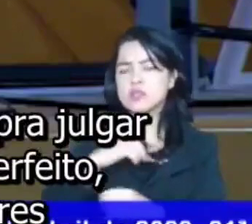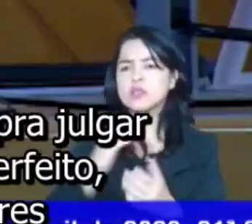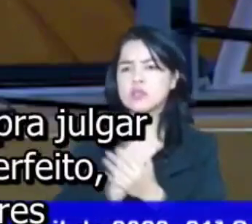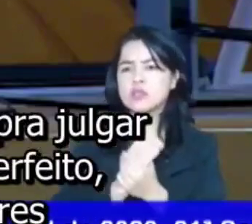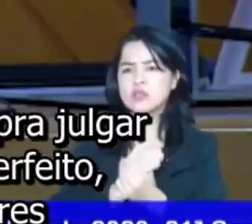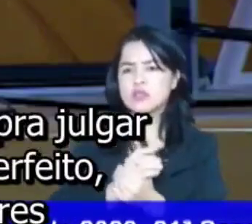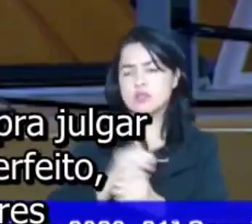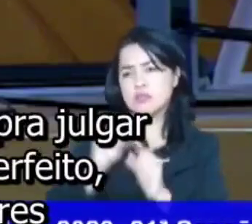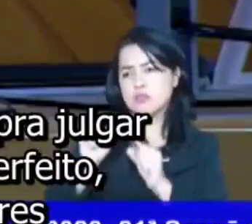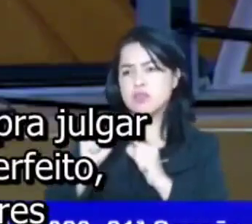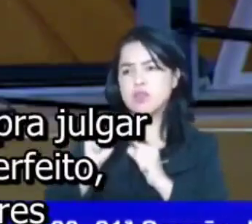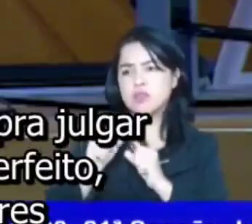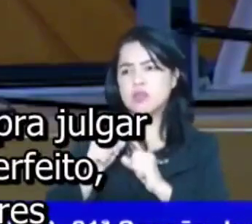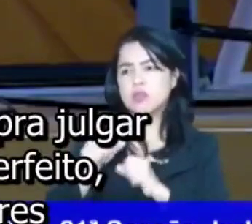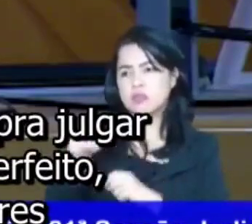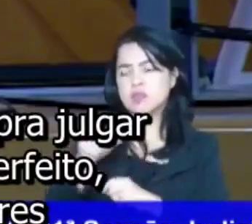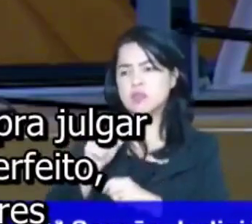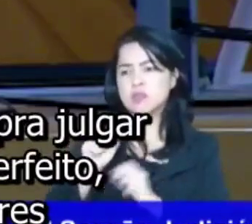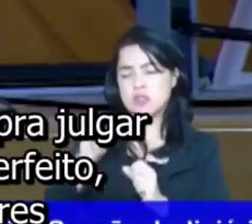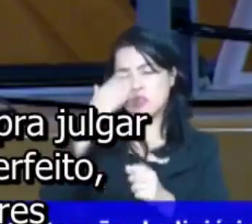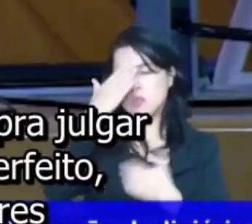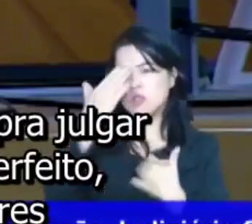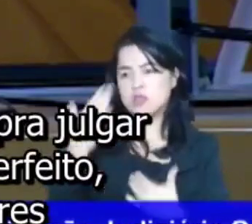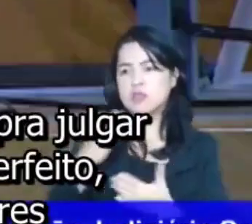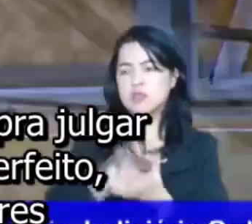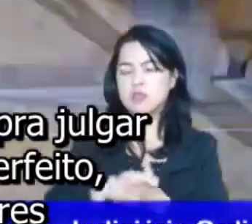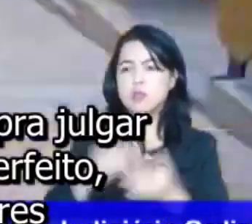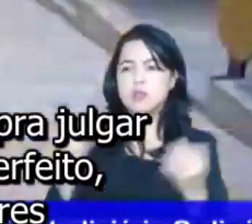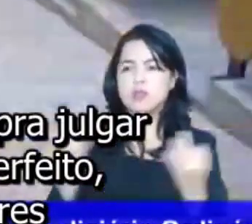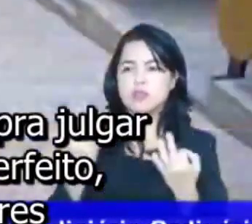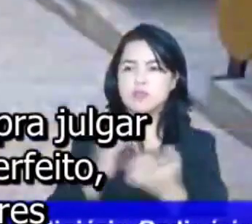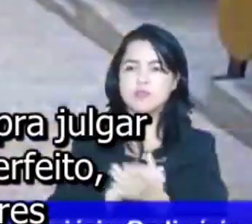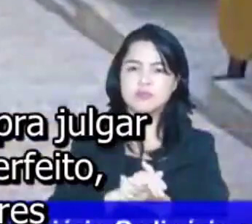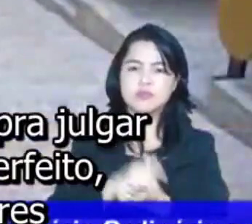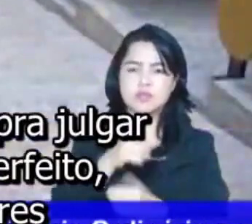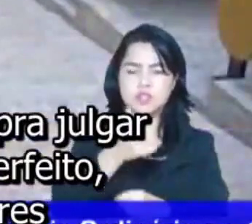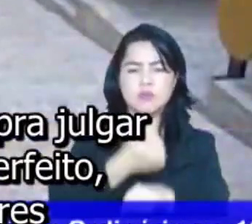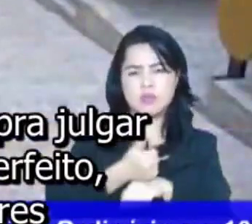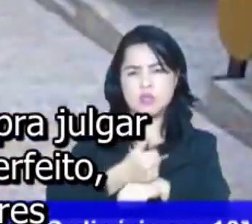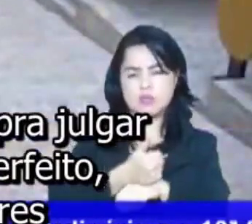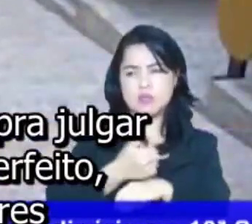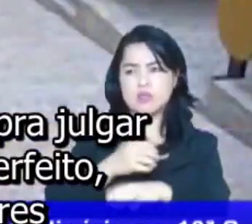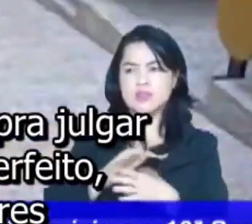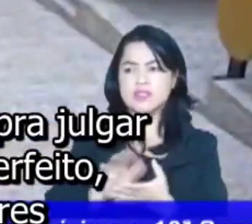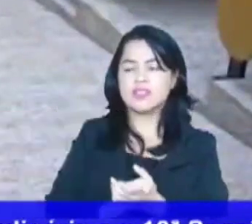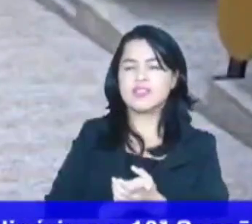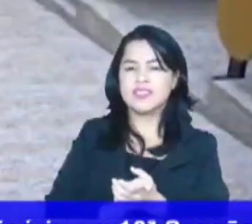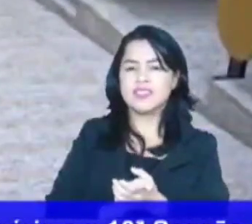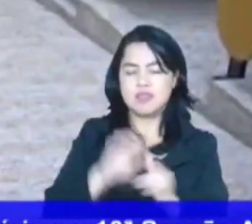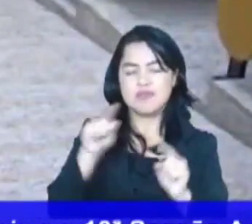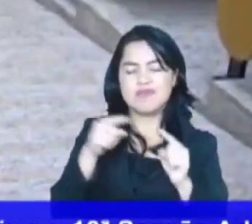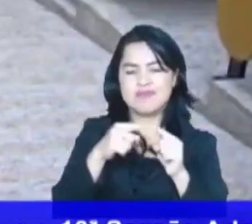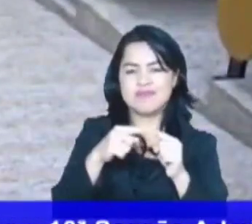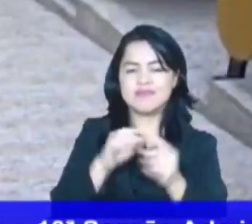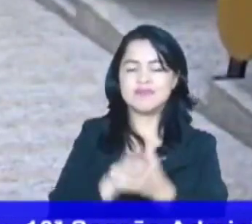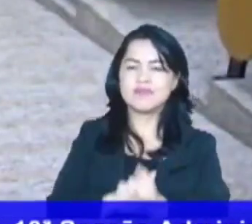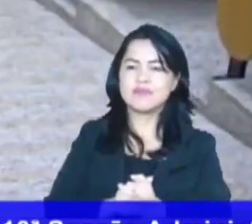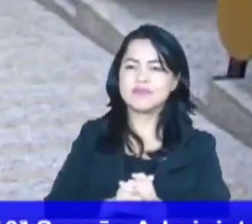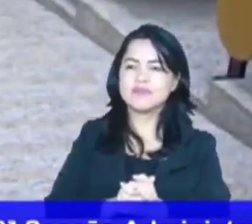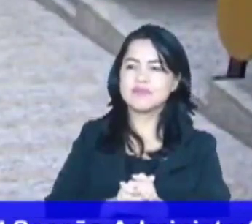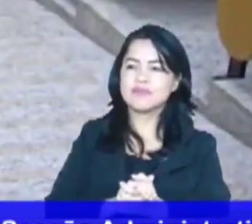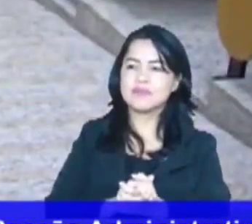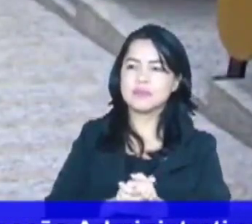julgar, Vossa Excelência puder dar prioridade, eu agradeço. Perfeito, está dada a prioridade. Imagem Sem ampla objeção do dos plenário.